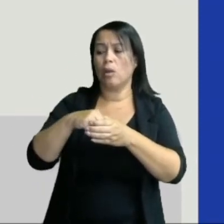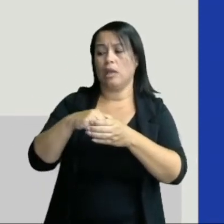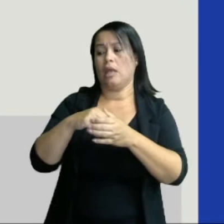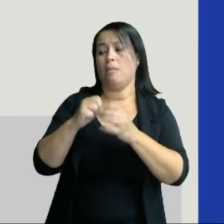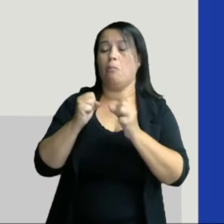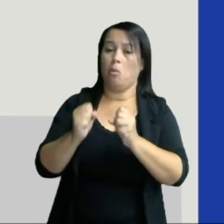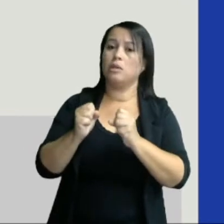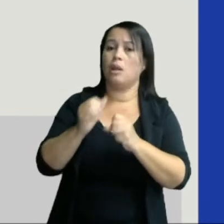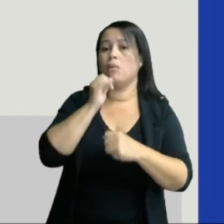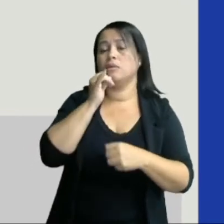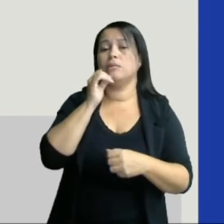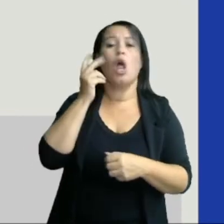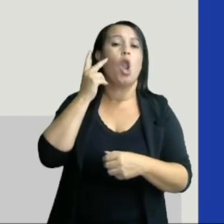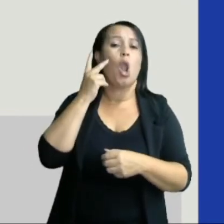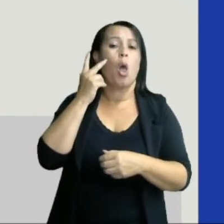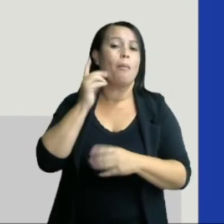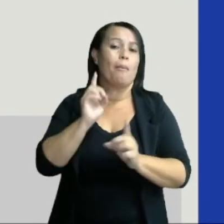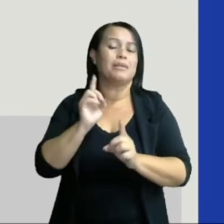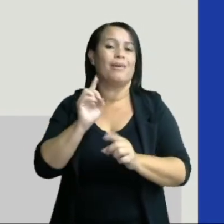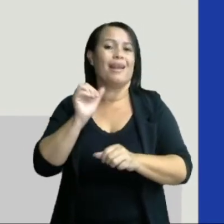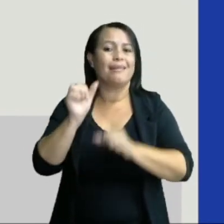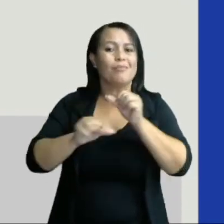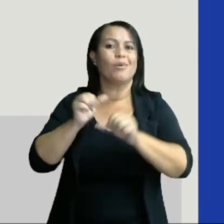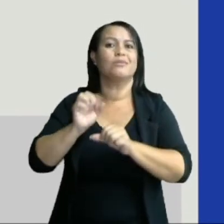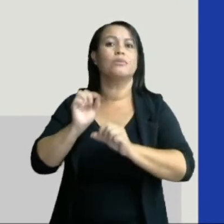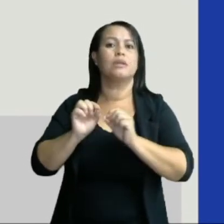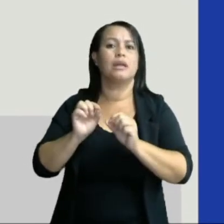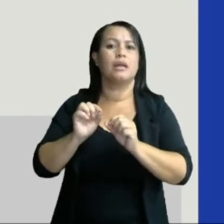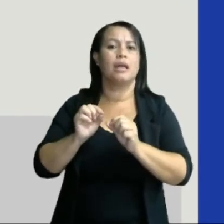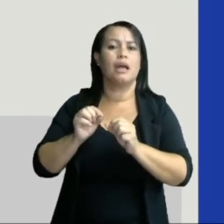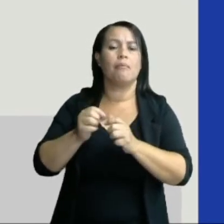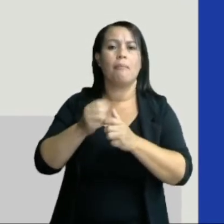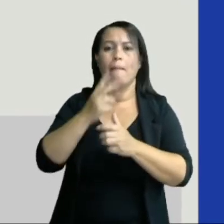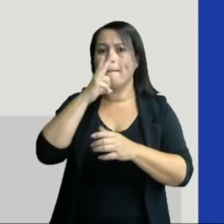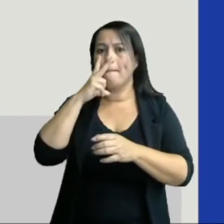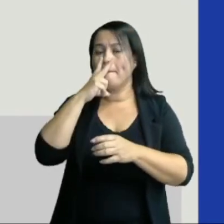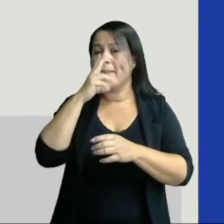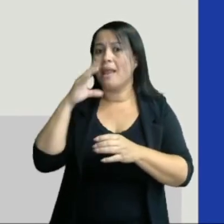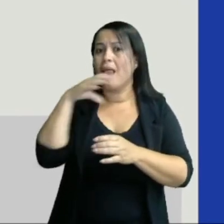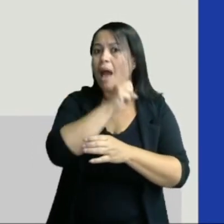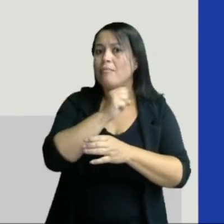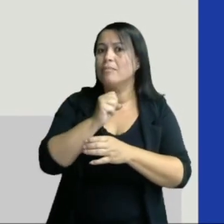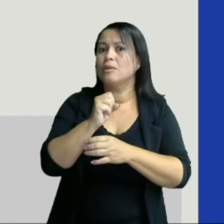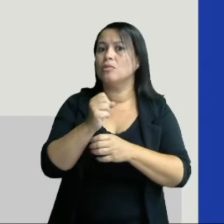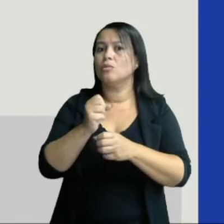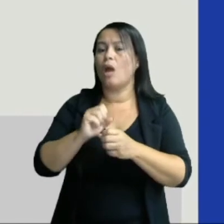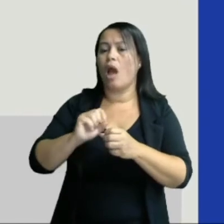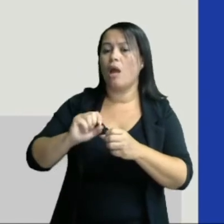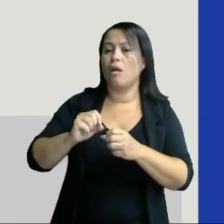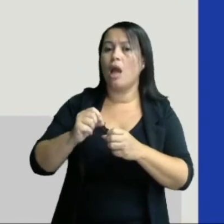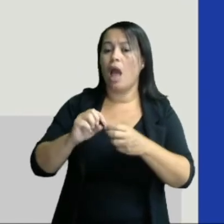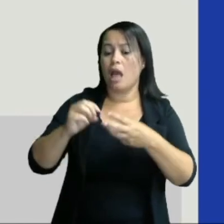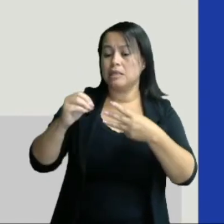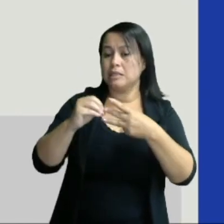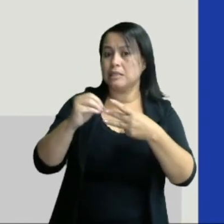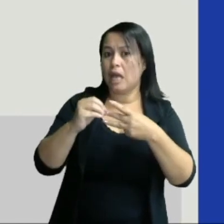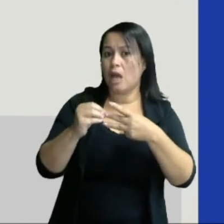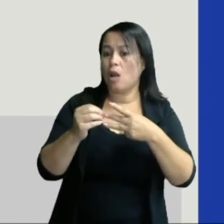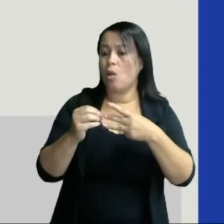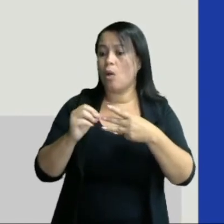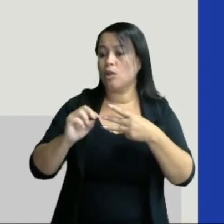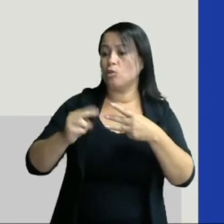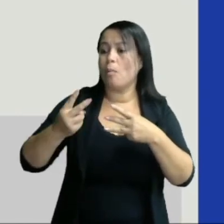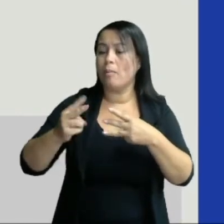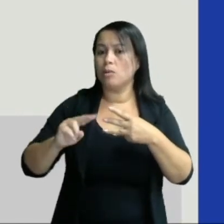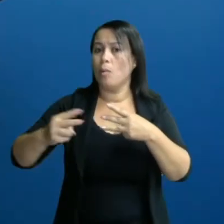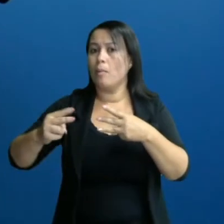e que de uma hora para outra ela começa a se duplicar e não duplica uma célula igual a dela, duplica uma célula